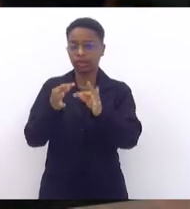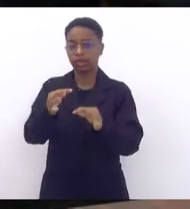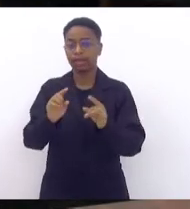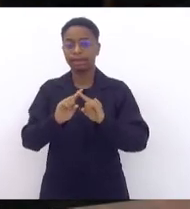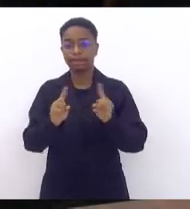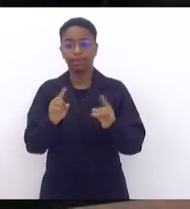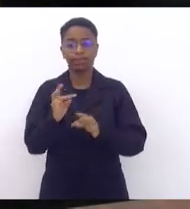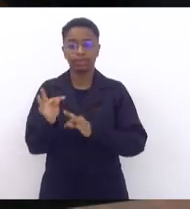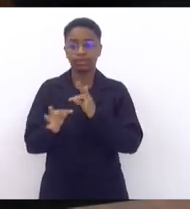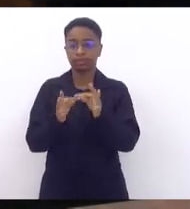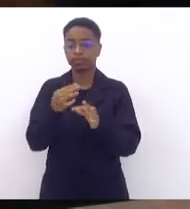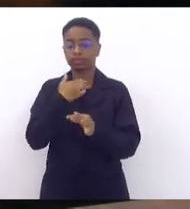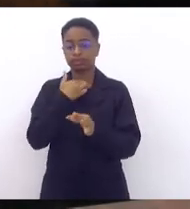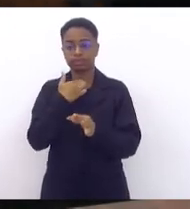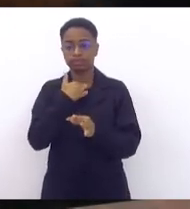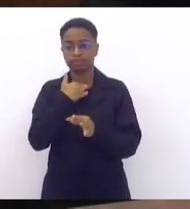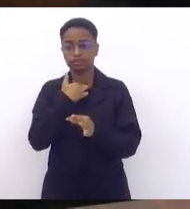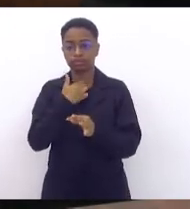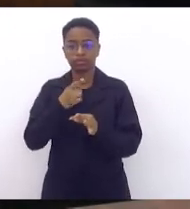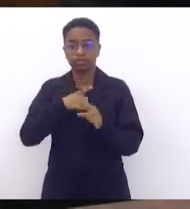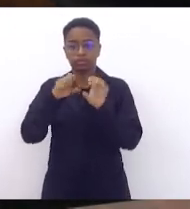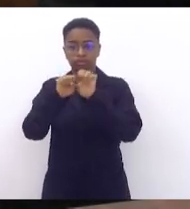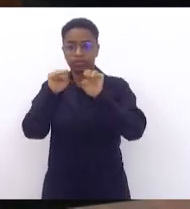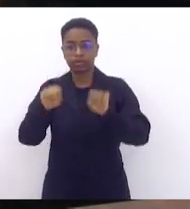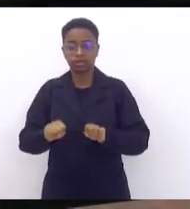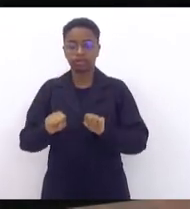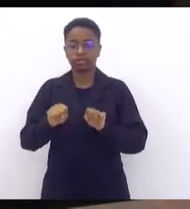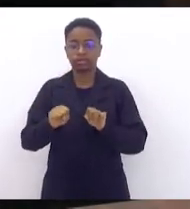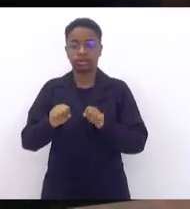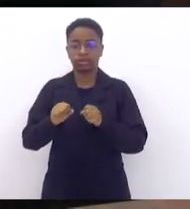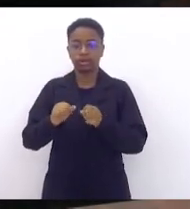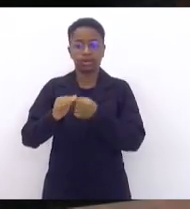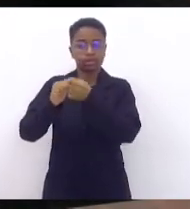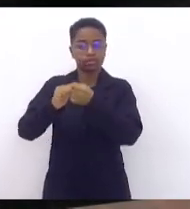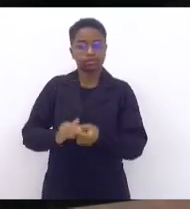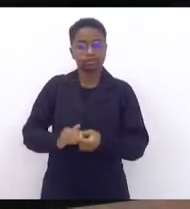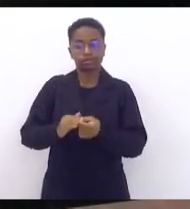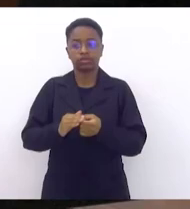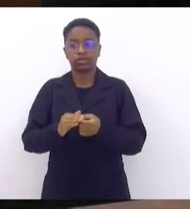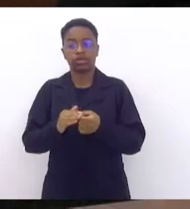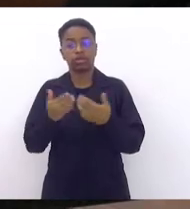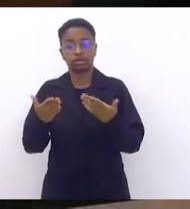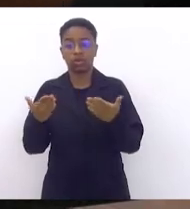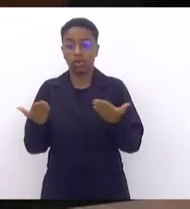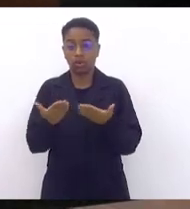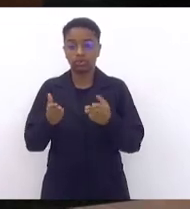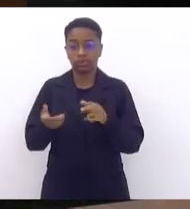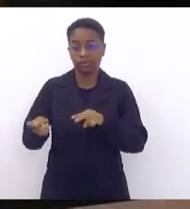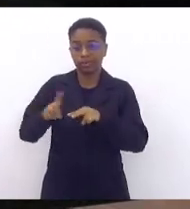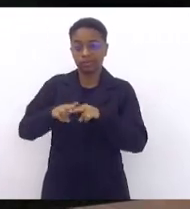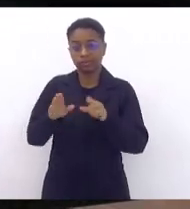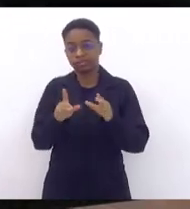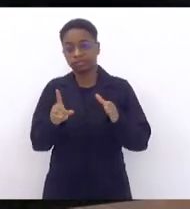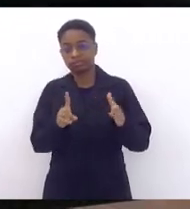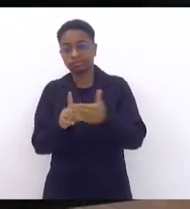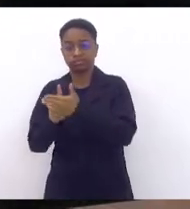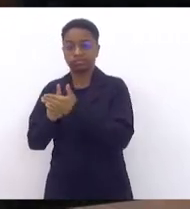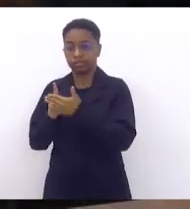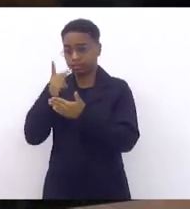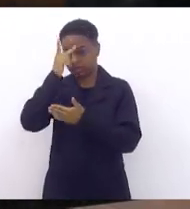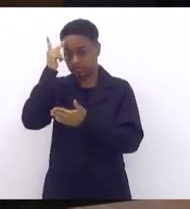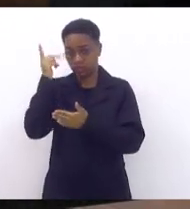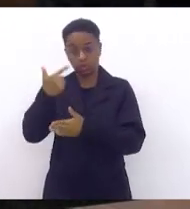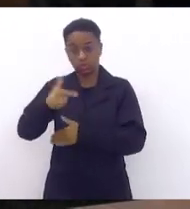não pode conter sistemas de tortura. E hoje recluir uma pessoa que é usuária da saúde mental, ela não